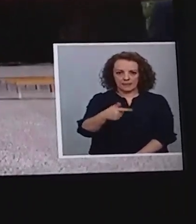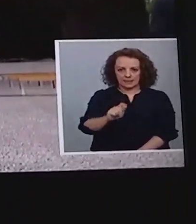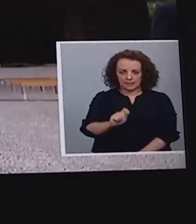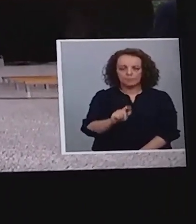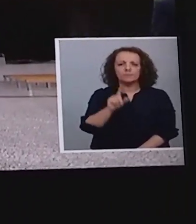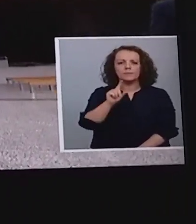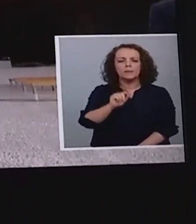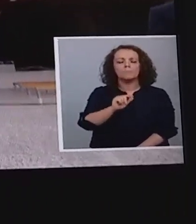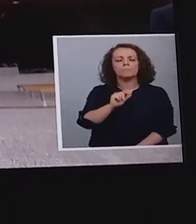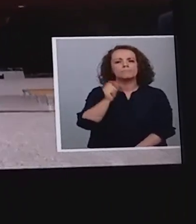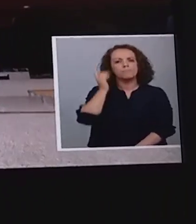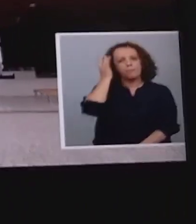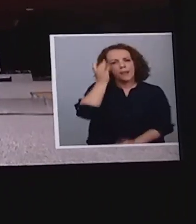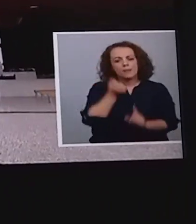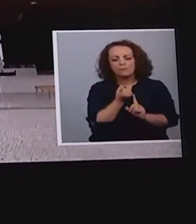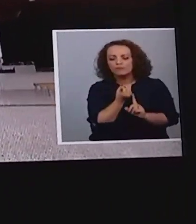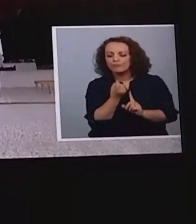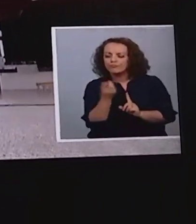sacerdotes.